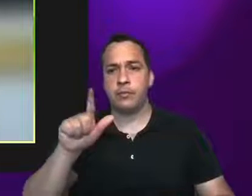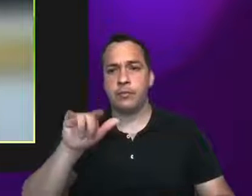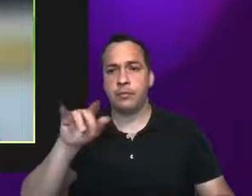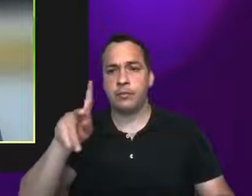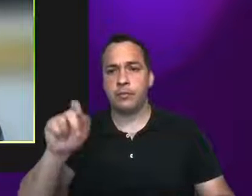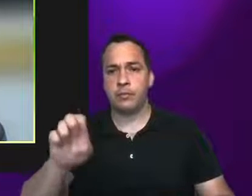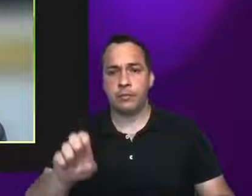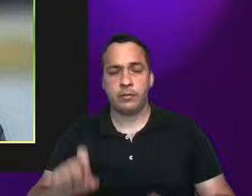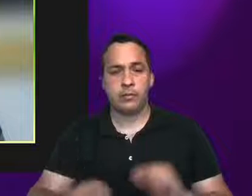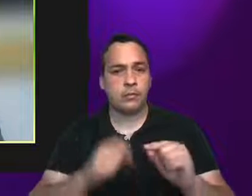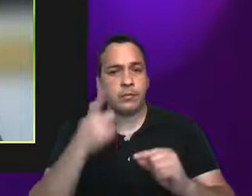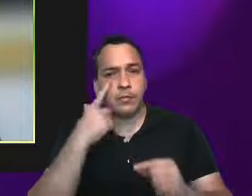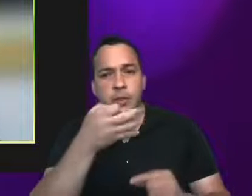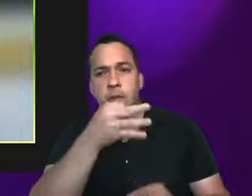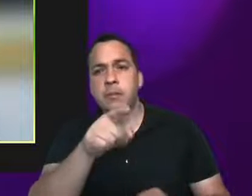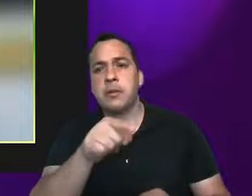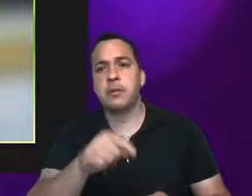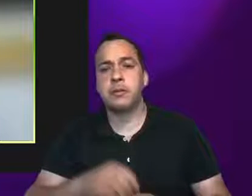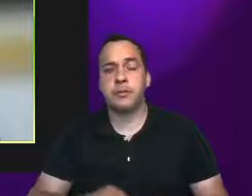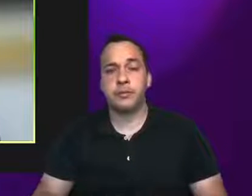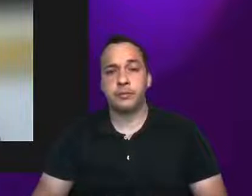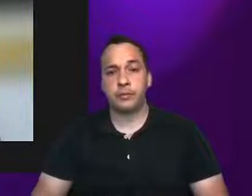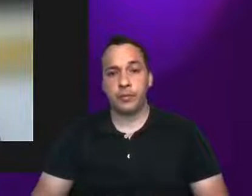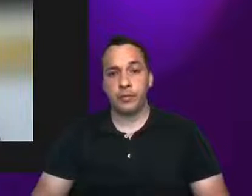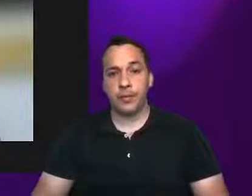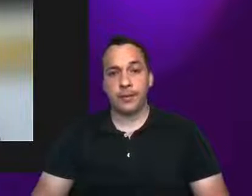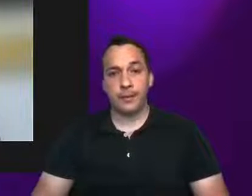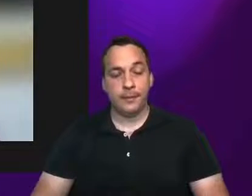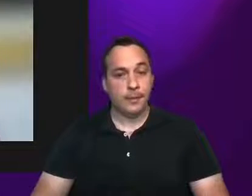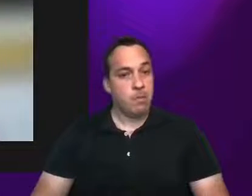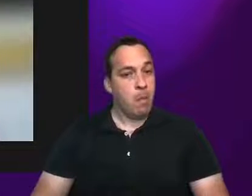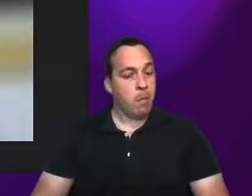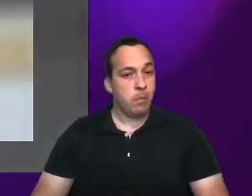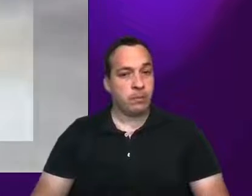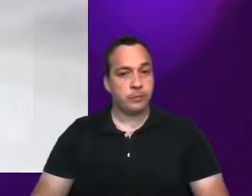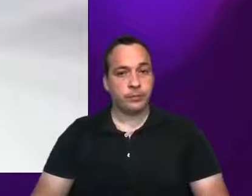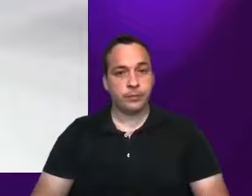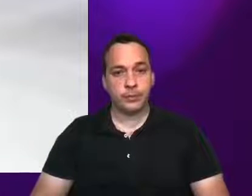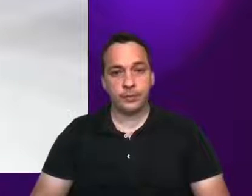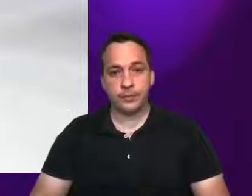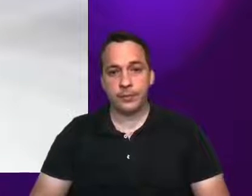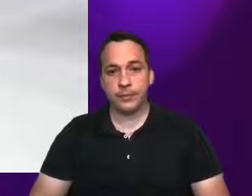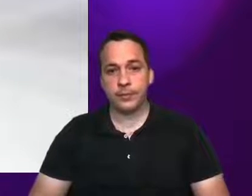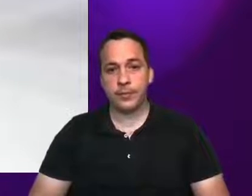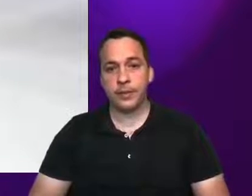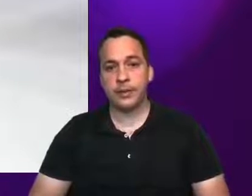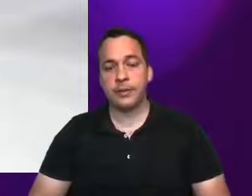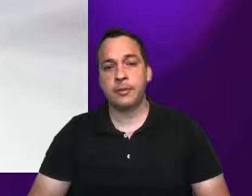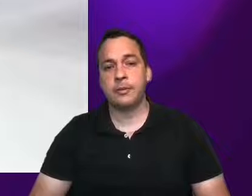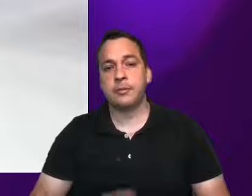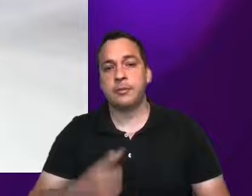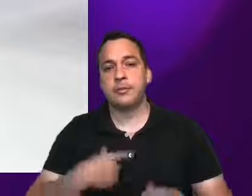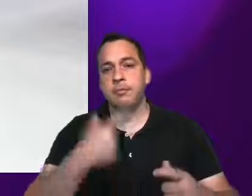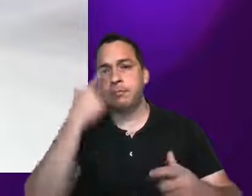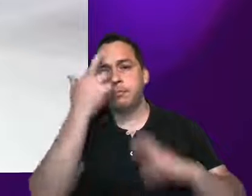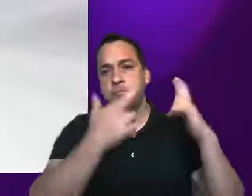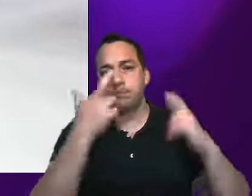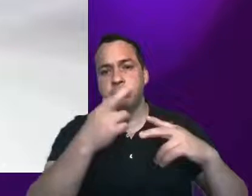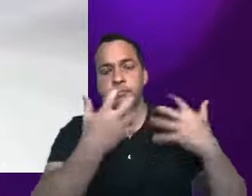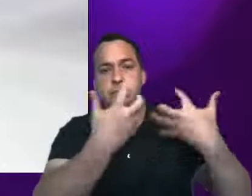Qual é a sua impressão disso? Bom, na síndrome nefrótica tem o racional de que o paciente